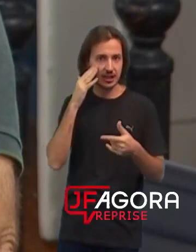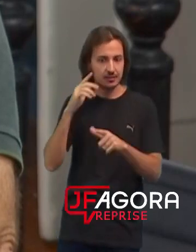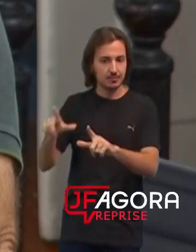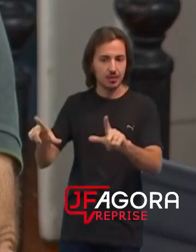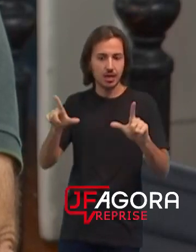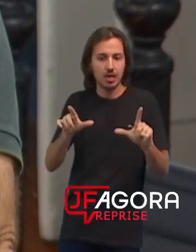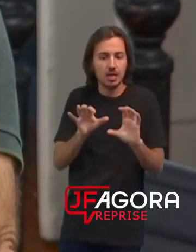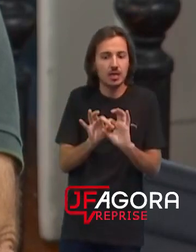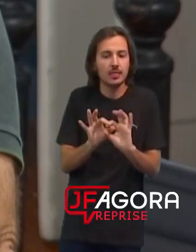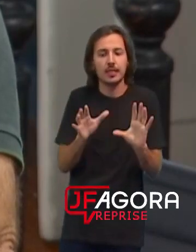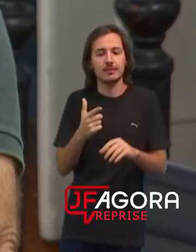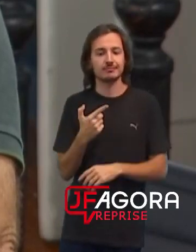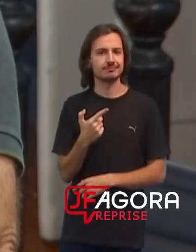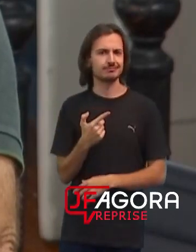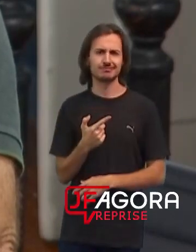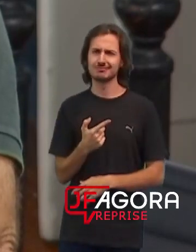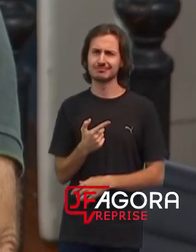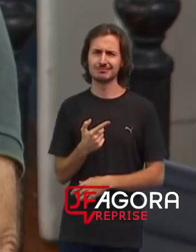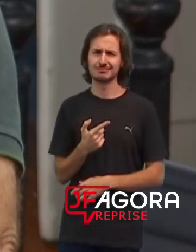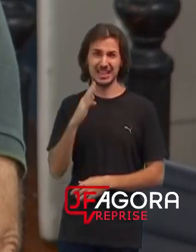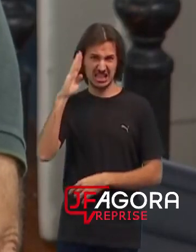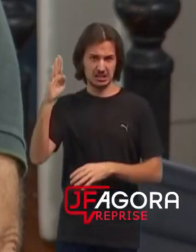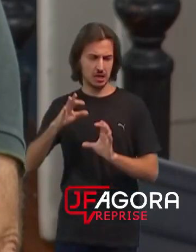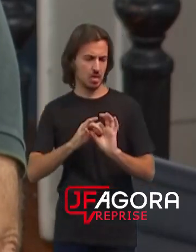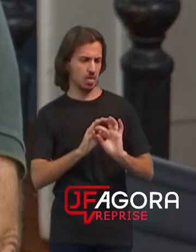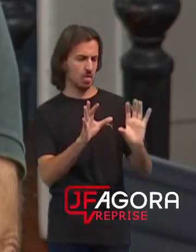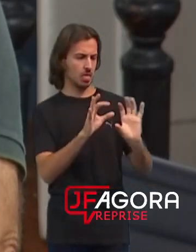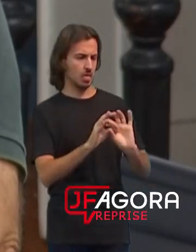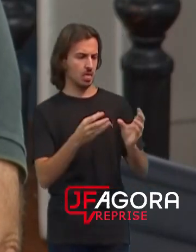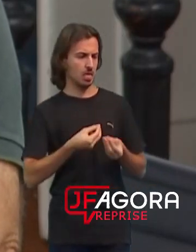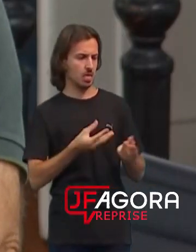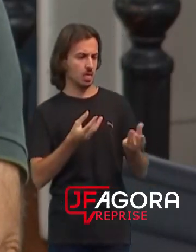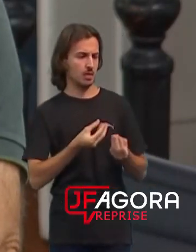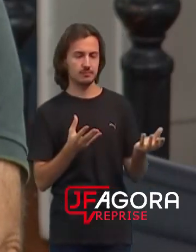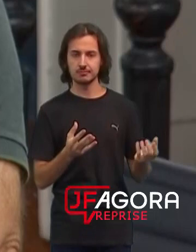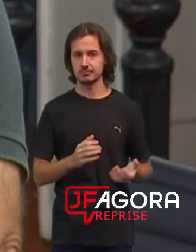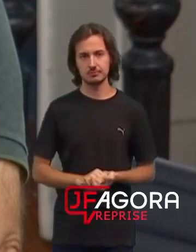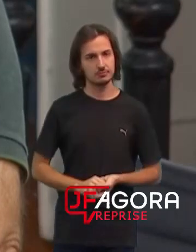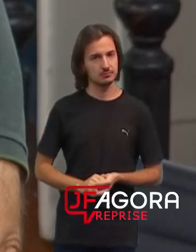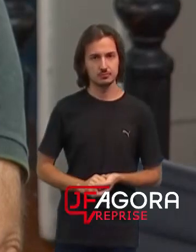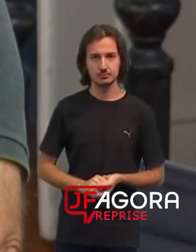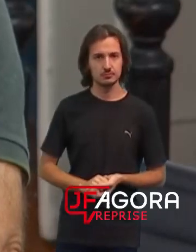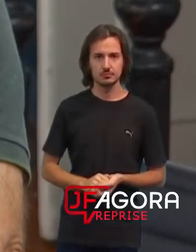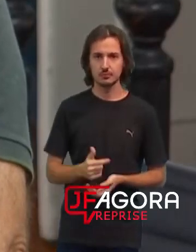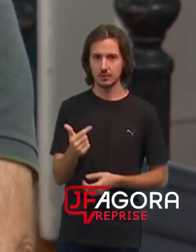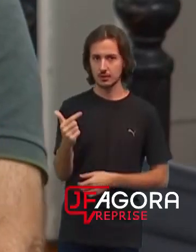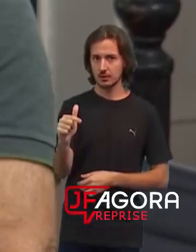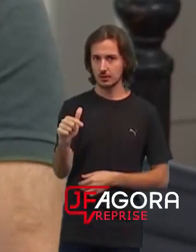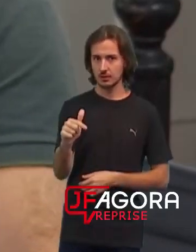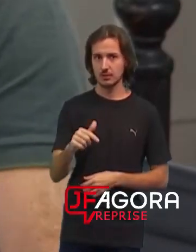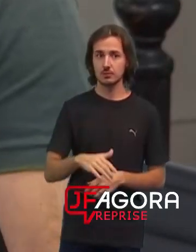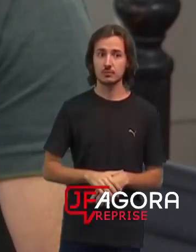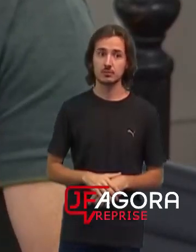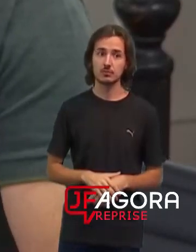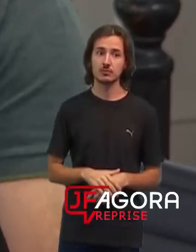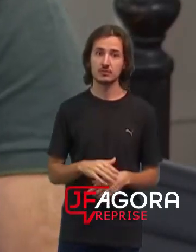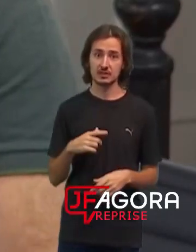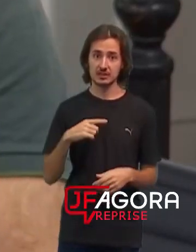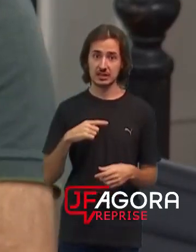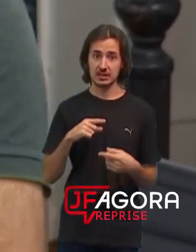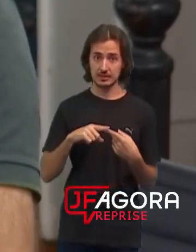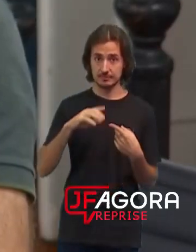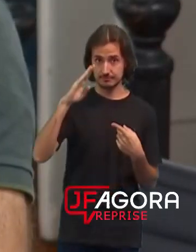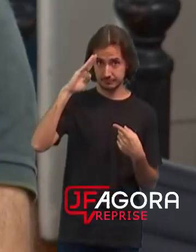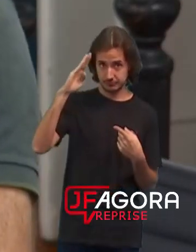aqui, tem que ver a veracidade, ou se mesmo ele foi pelo Exército, ou porque também a Polícia Federal tem essa prerrogativa